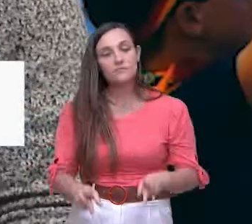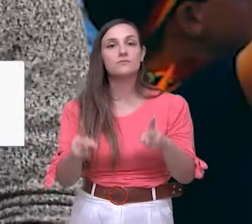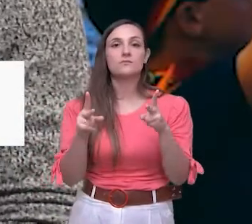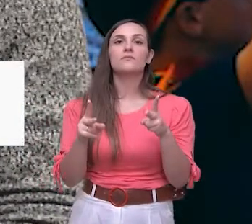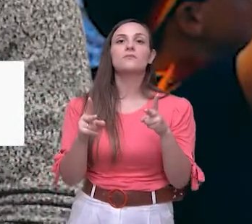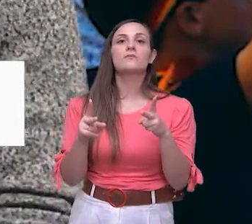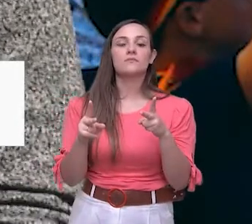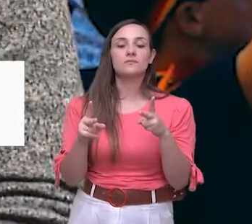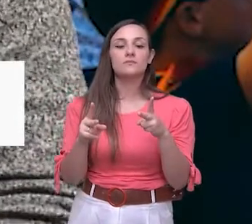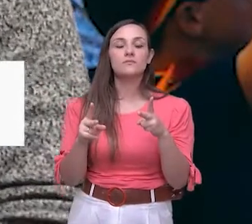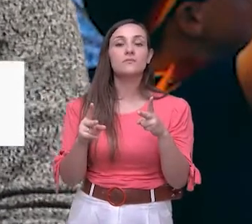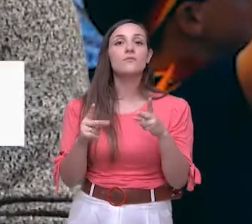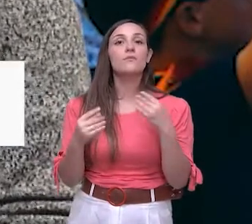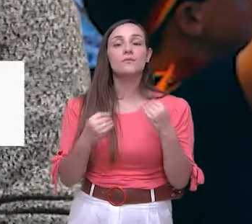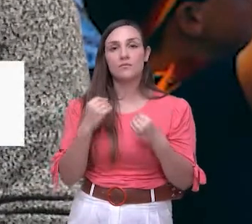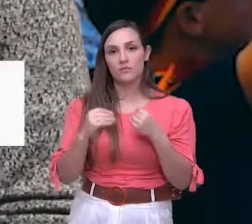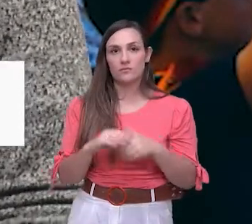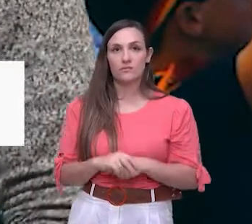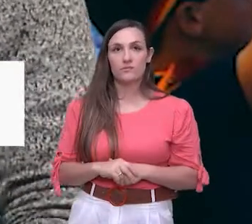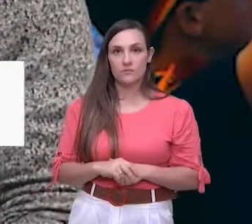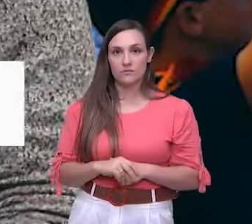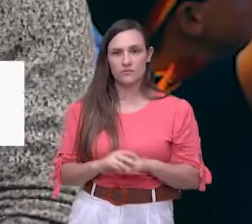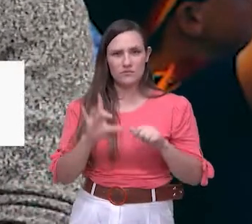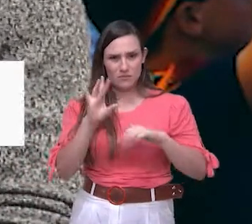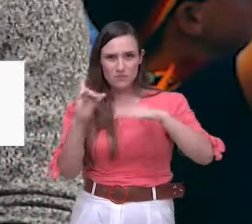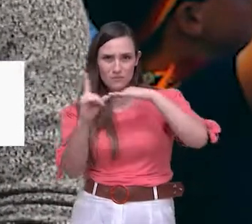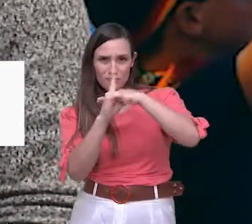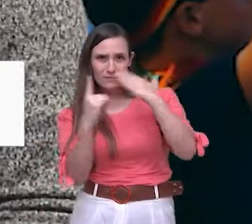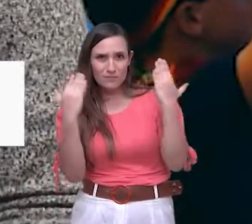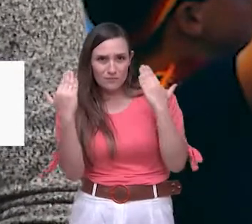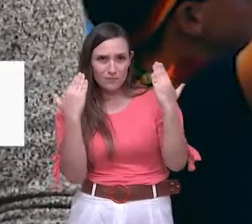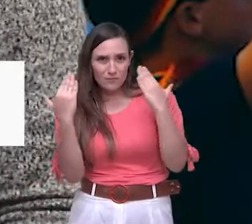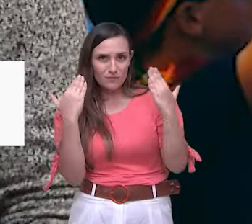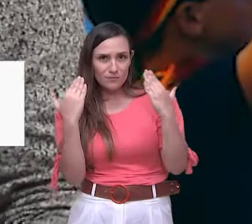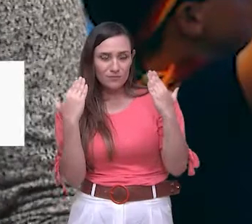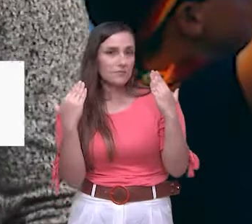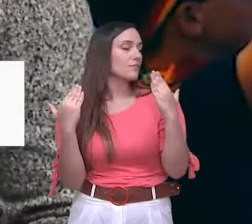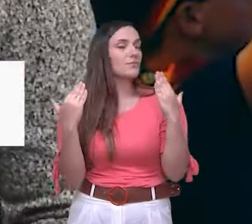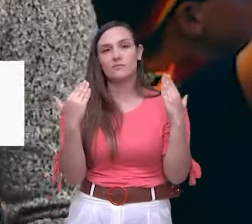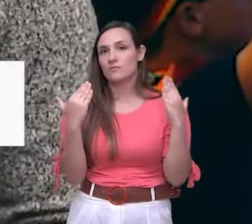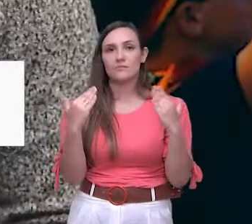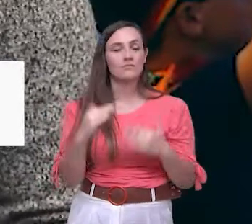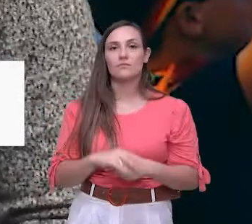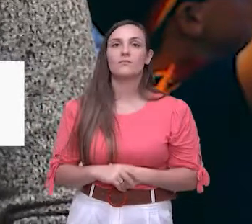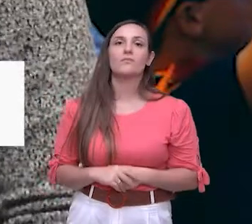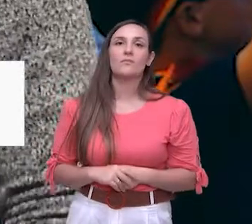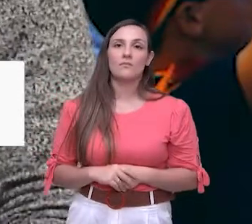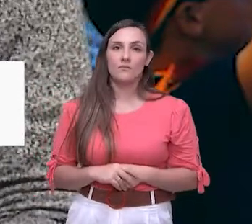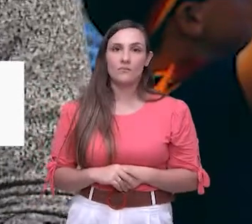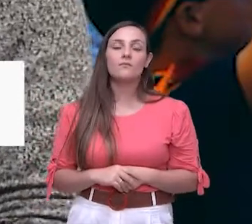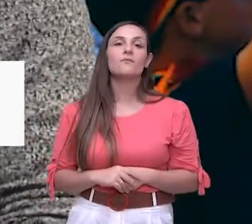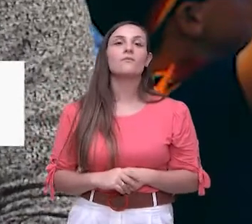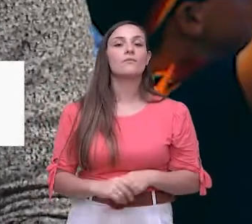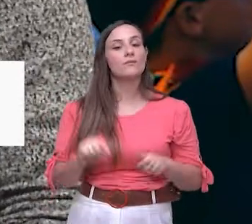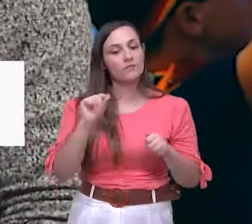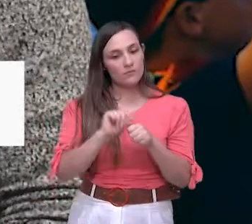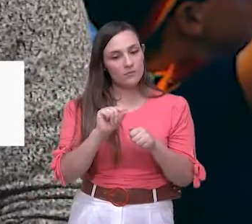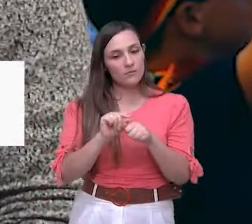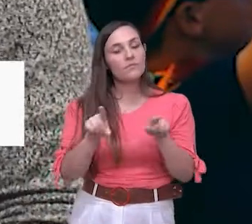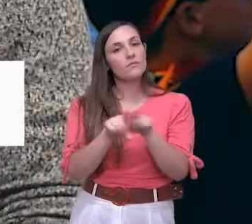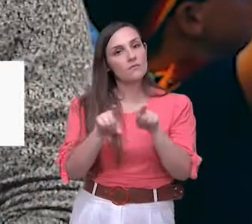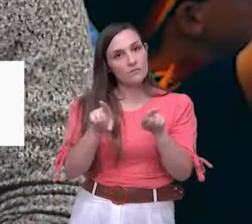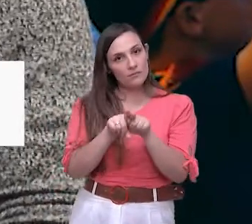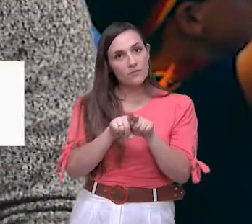continuidade uma continuidade de uma maneira assertiva não é somente um atendimento psicológico que vai conseguir da conta então a gente